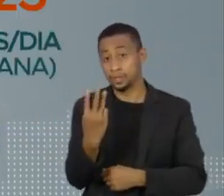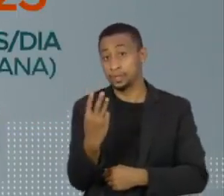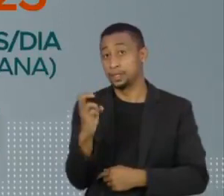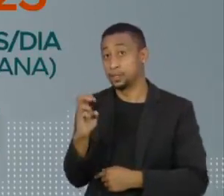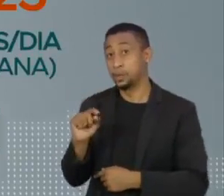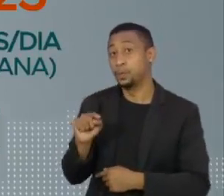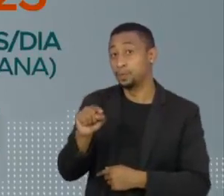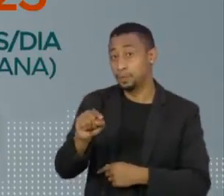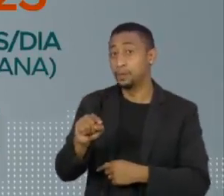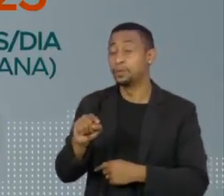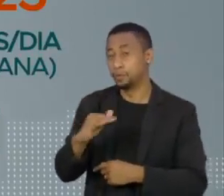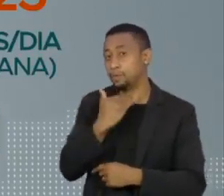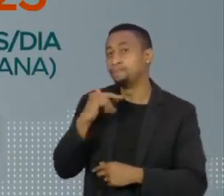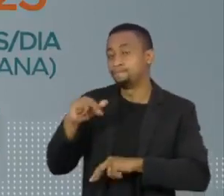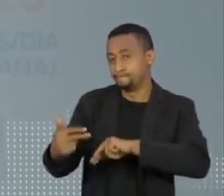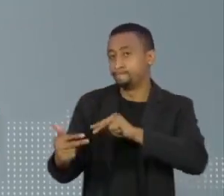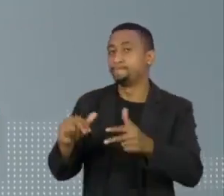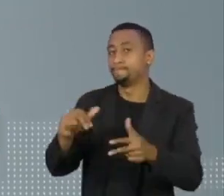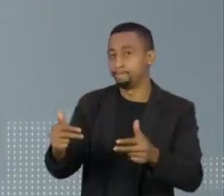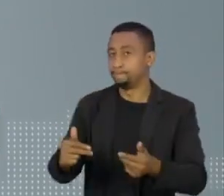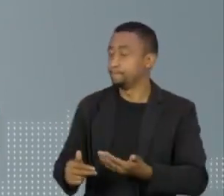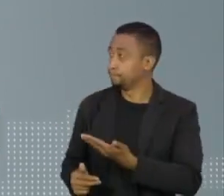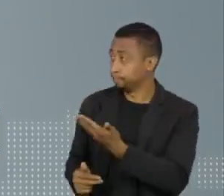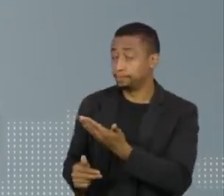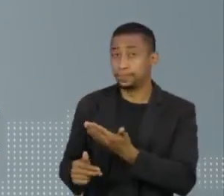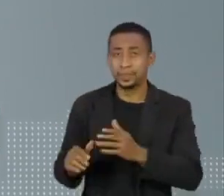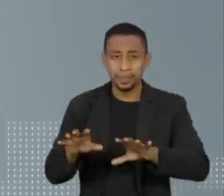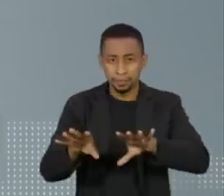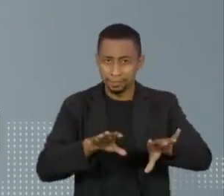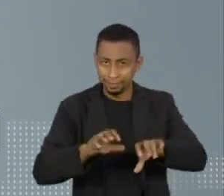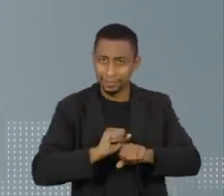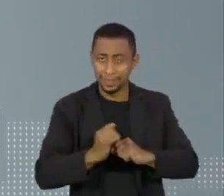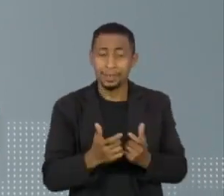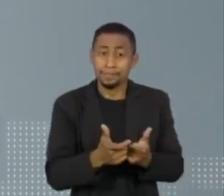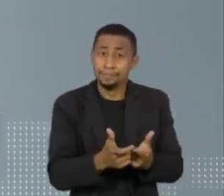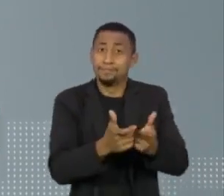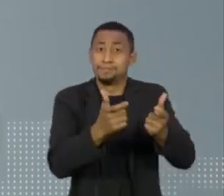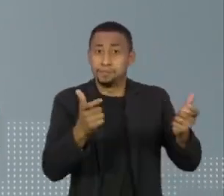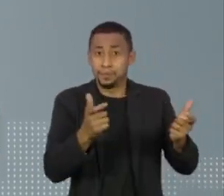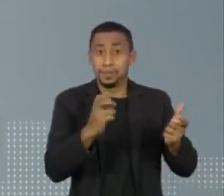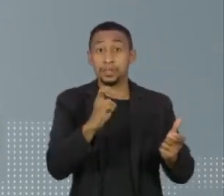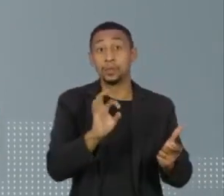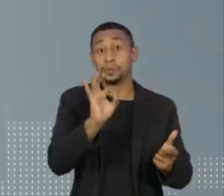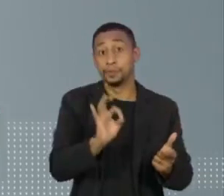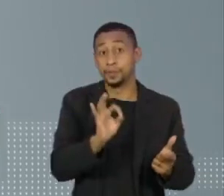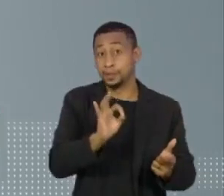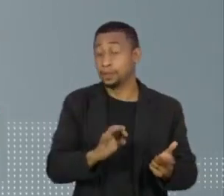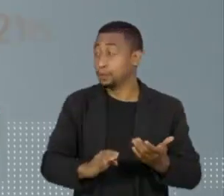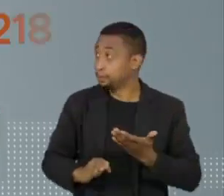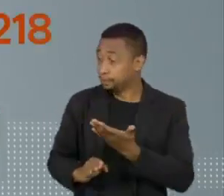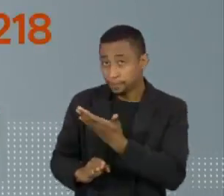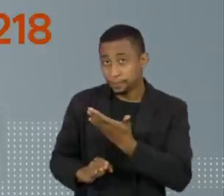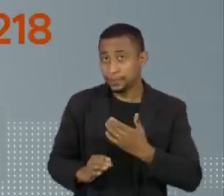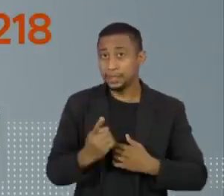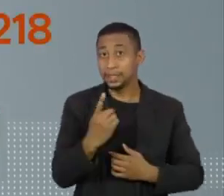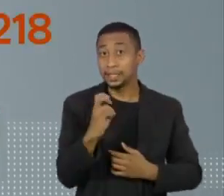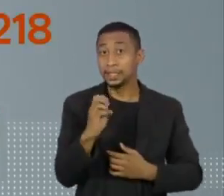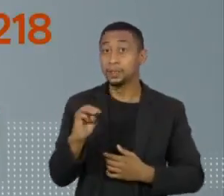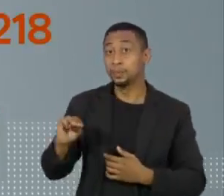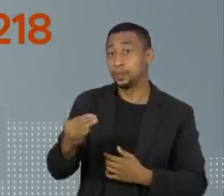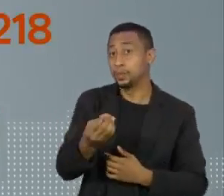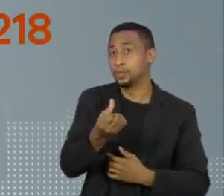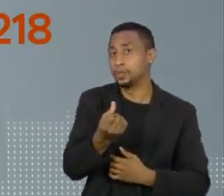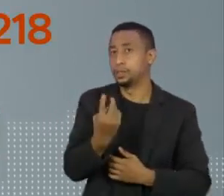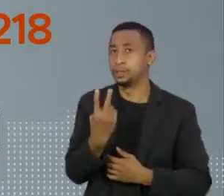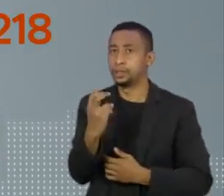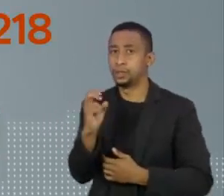de 435 mil vítimas a média de casos volta a subir cinco porcento com mais de 15 milhões